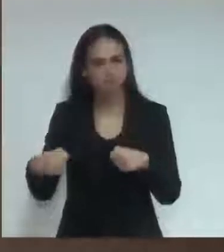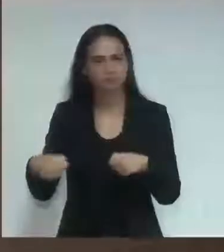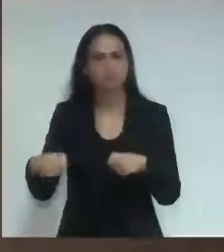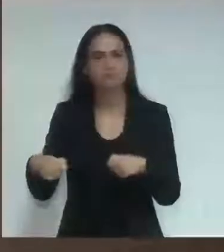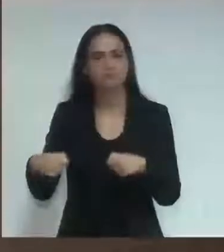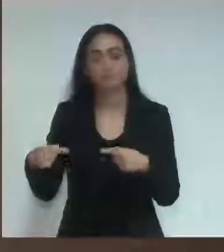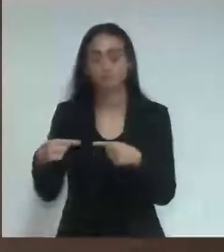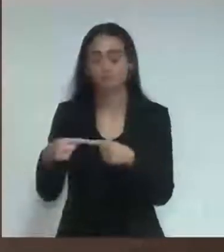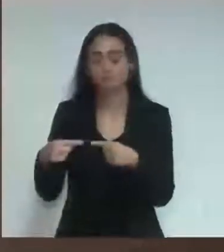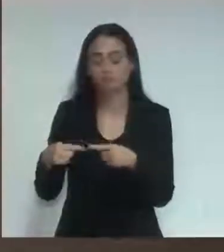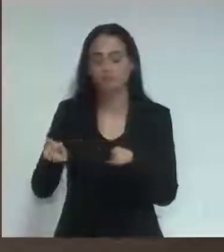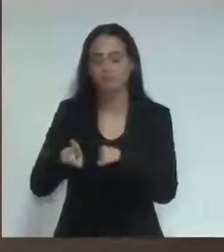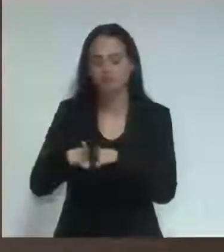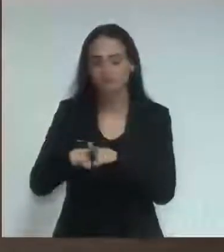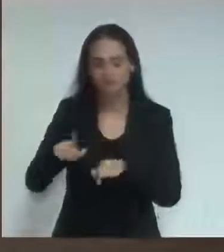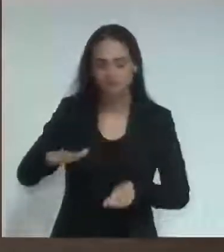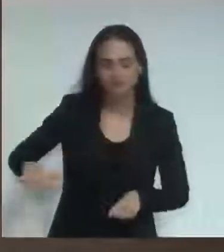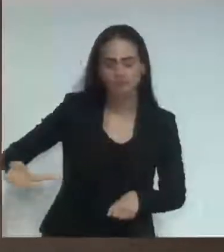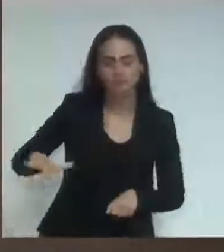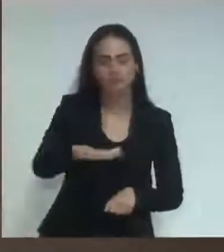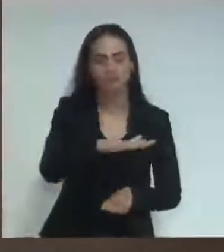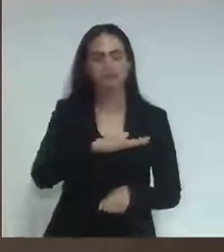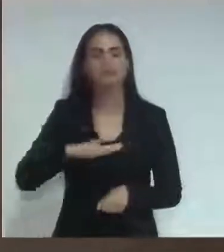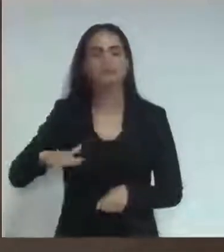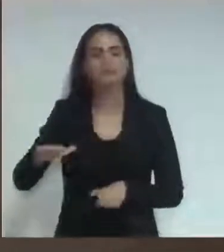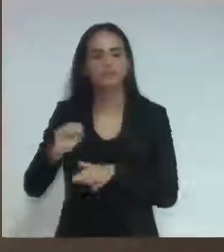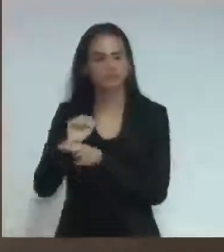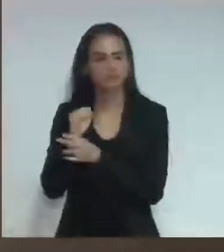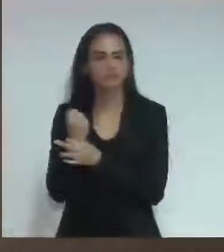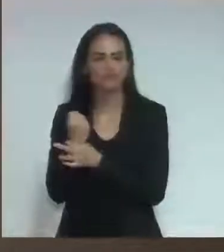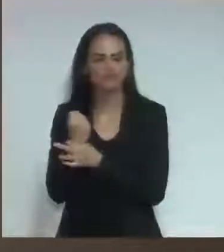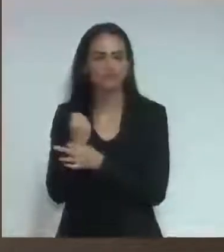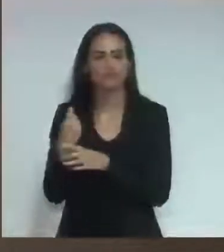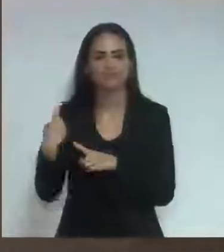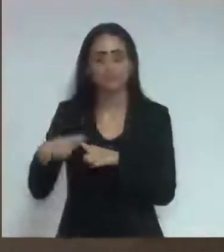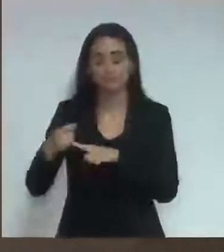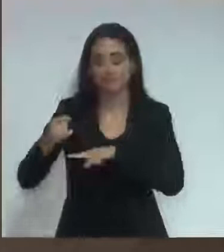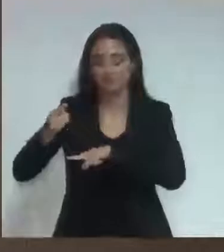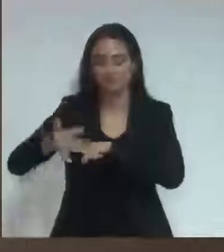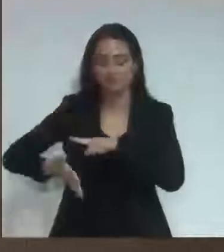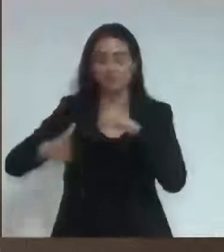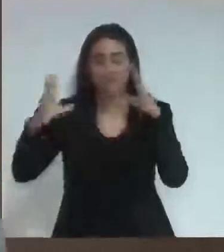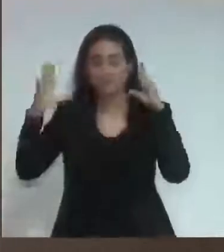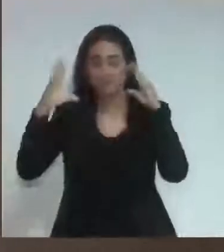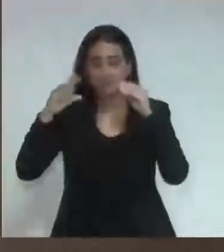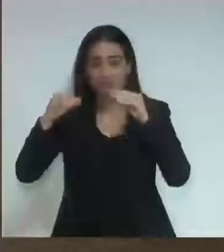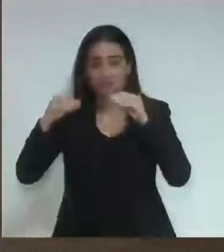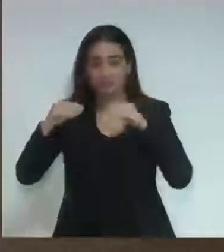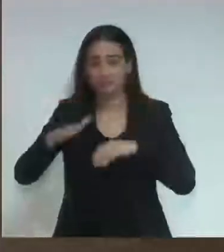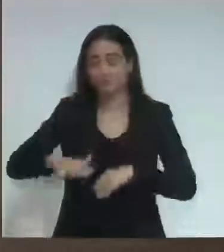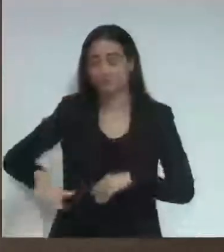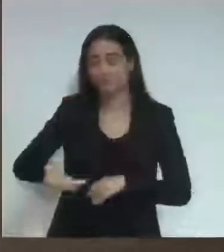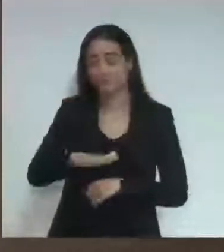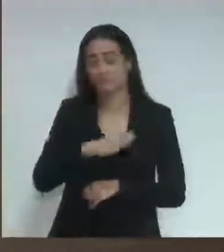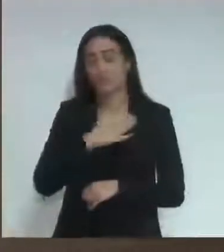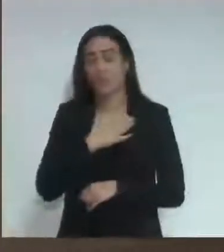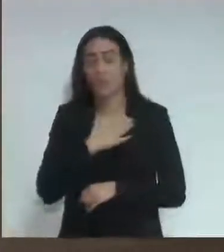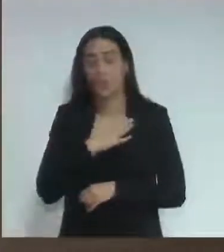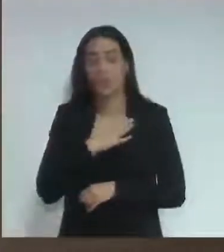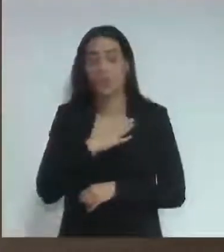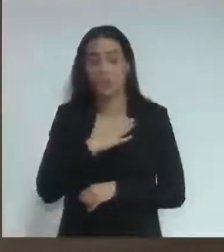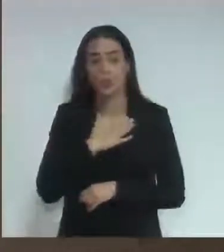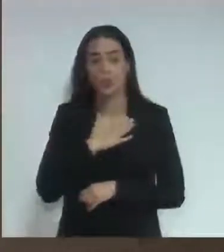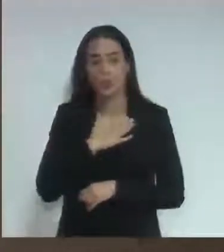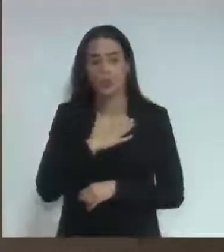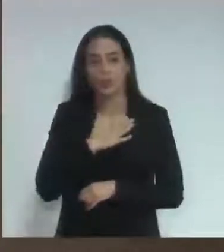forma de ter uma segurança maior, porque, olha, aquilo ali à noite de madrugada, o que vira aquilo ali é uma coisa